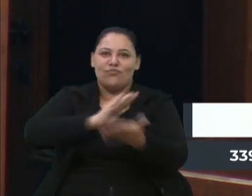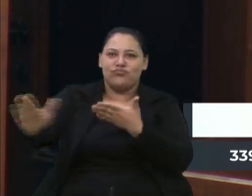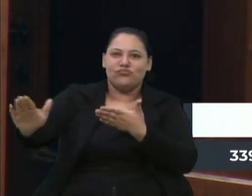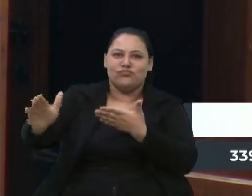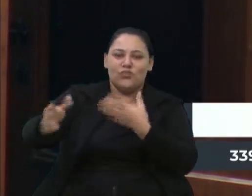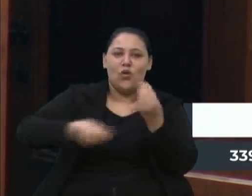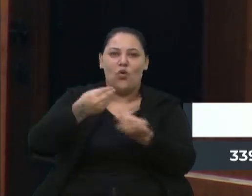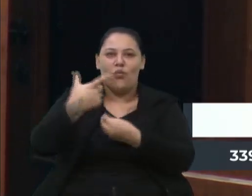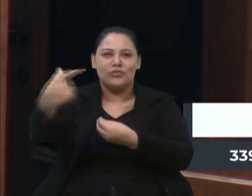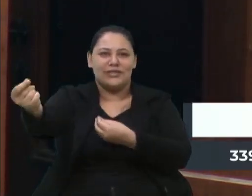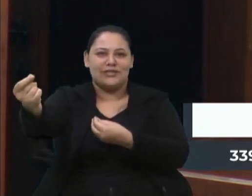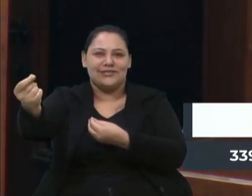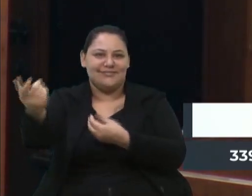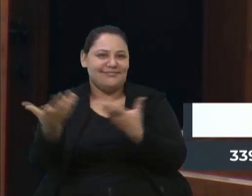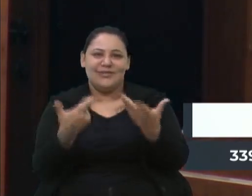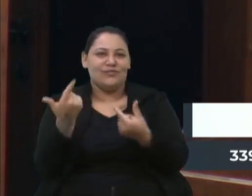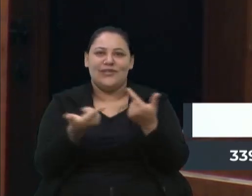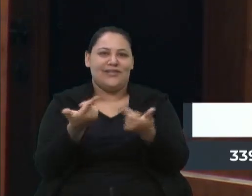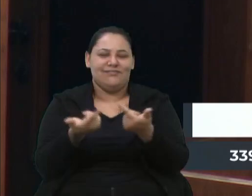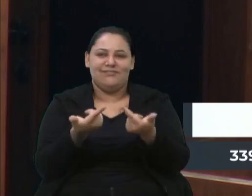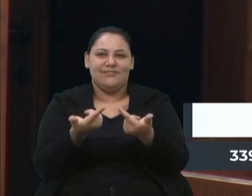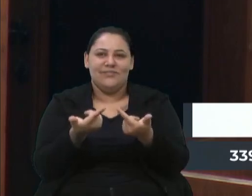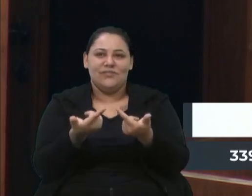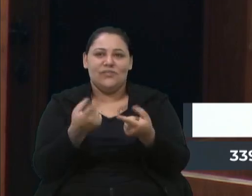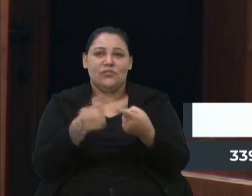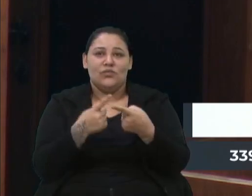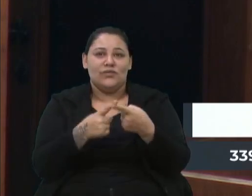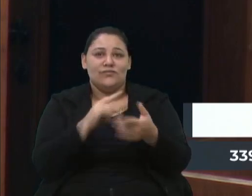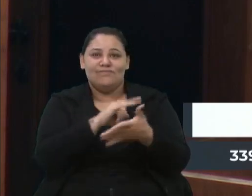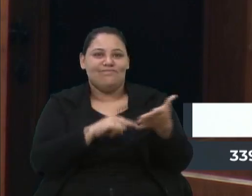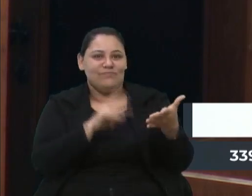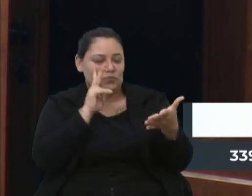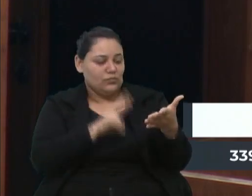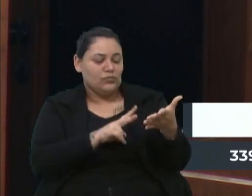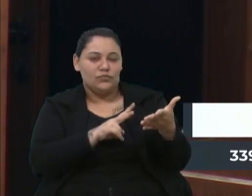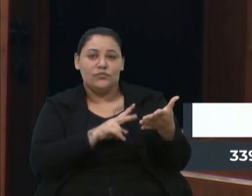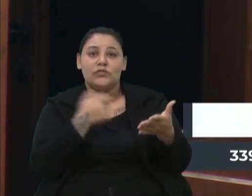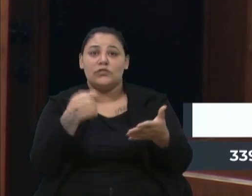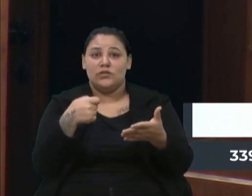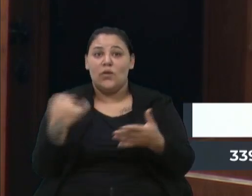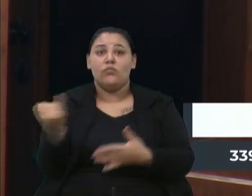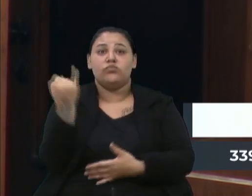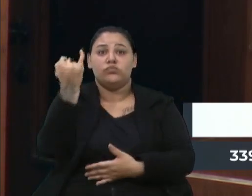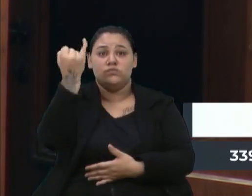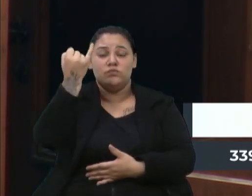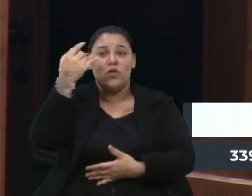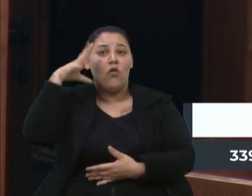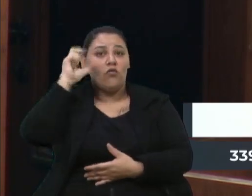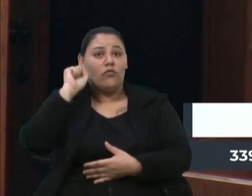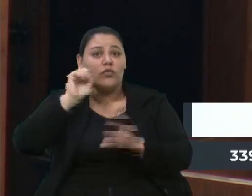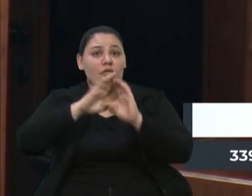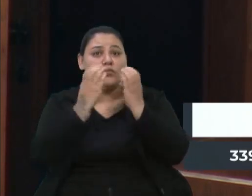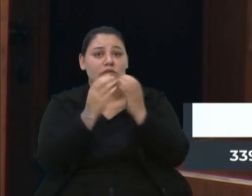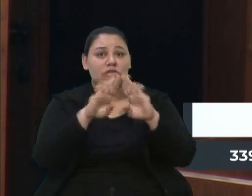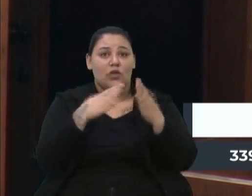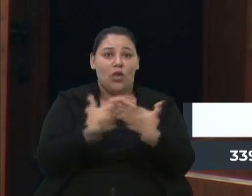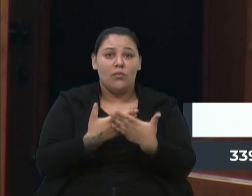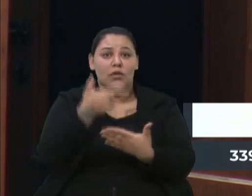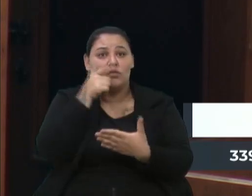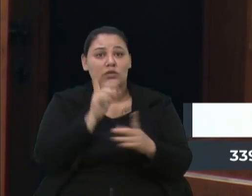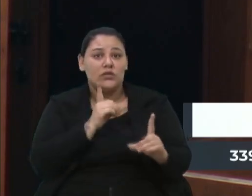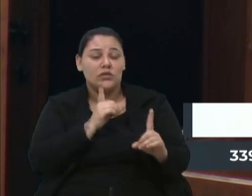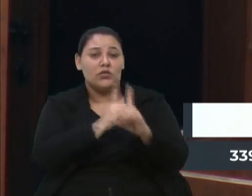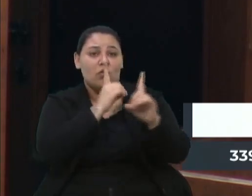quando eu falo dessa questão é importante nós ouvirmos as comunidades escolares para tentar encontrar alternativas